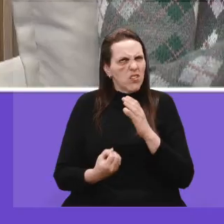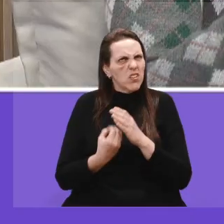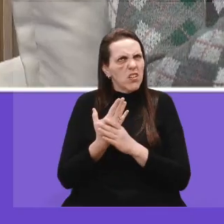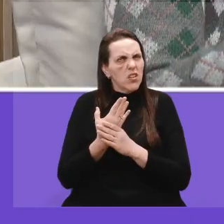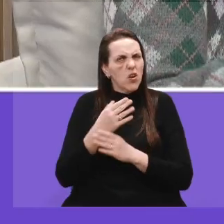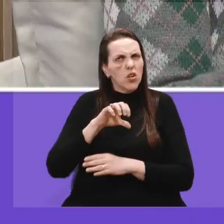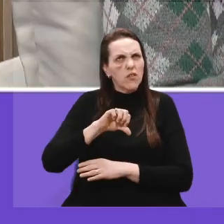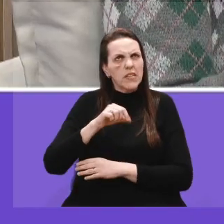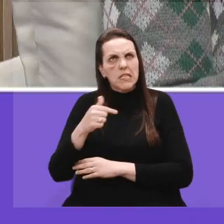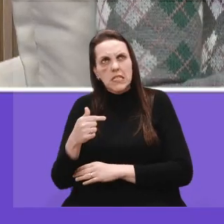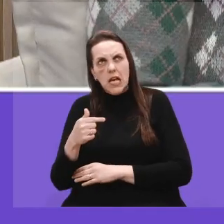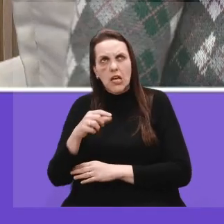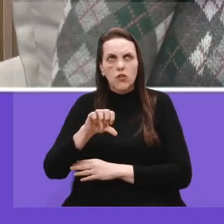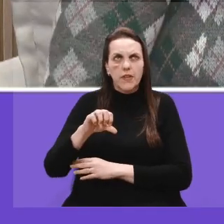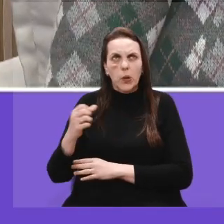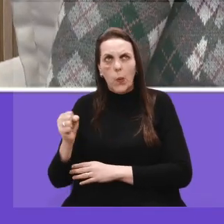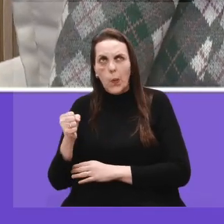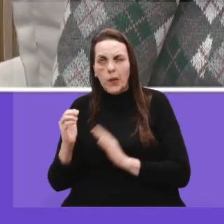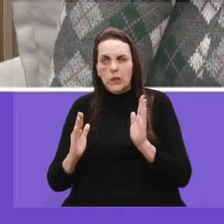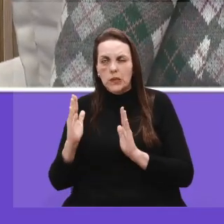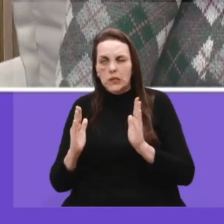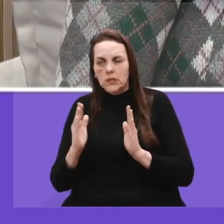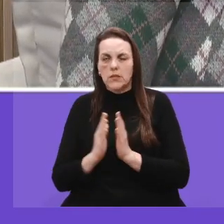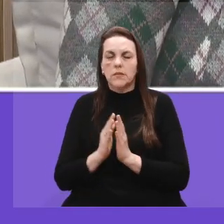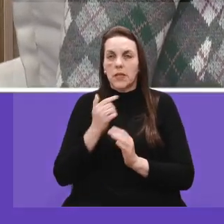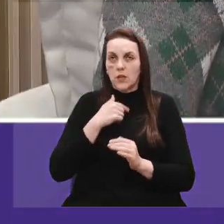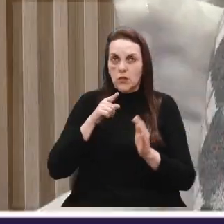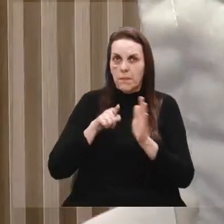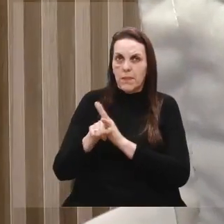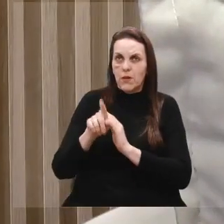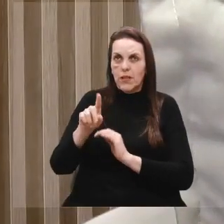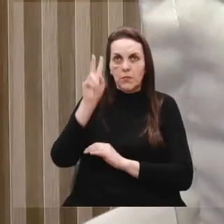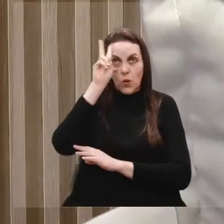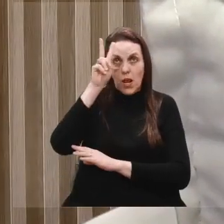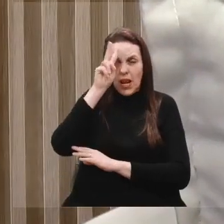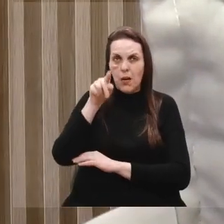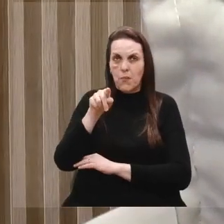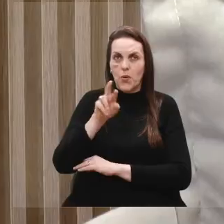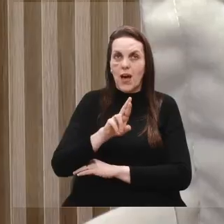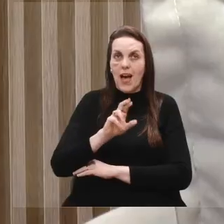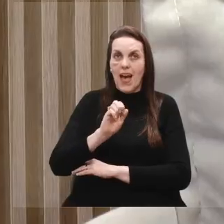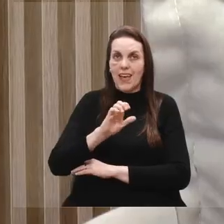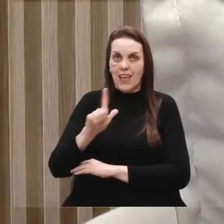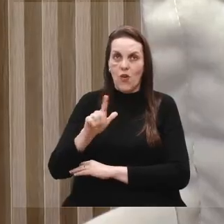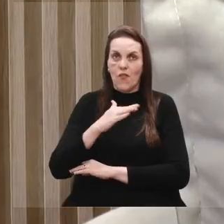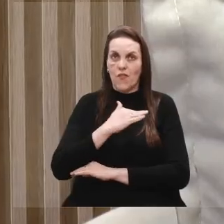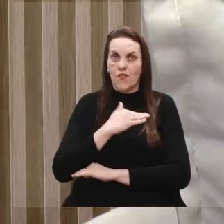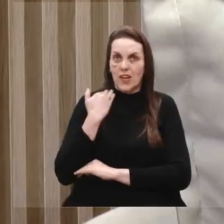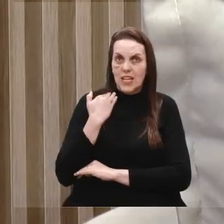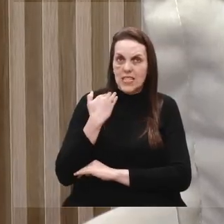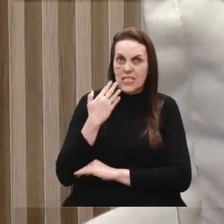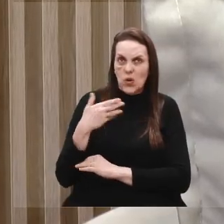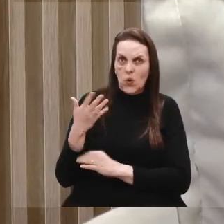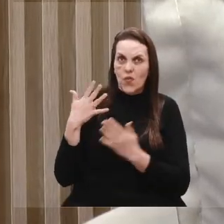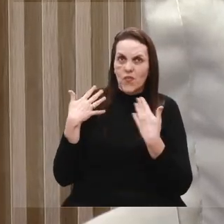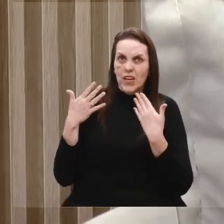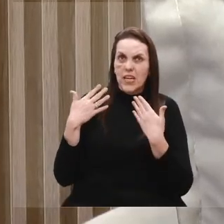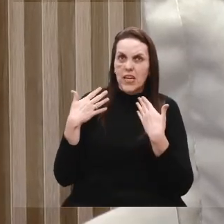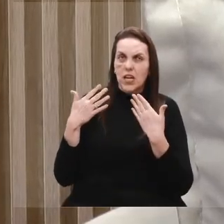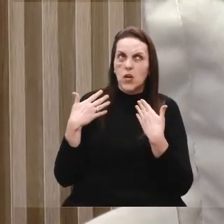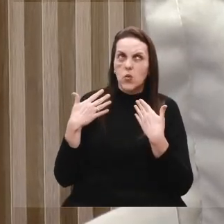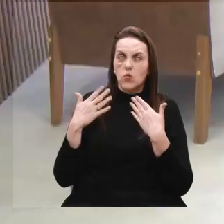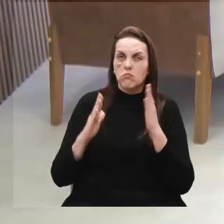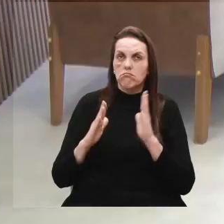em 97, 98. E eu até tinha te perguntado, porque eu lembro, acho que a Raquel faleceu no